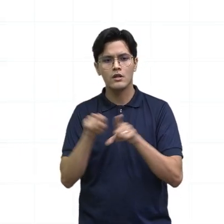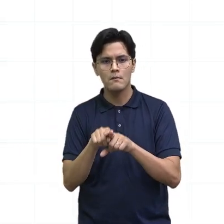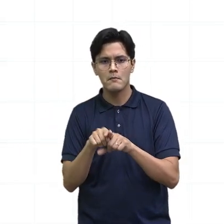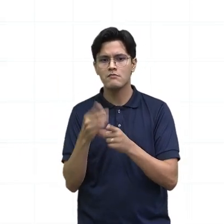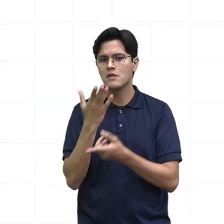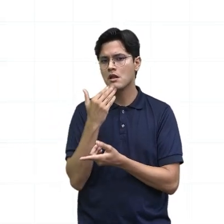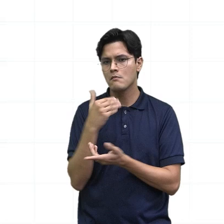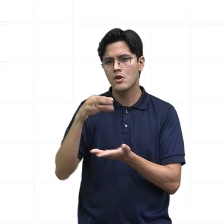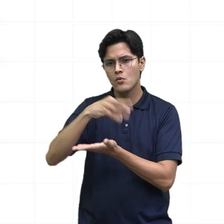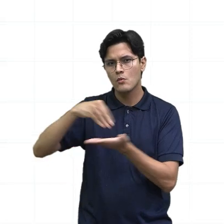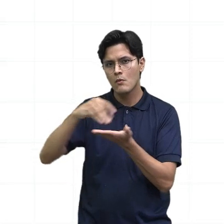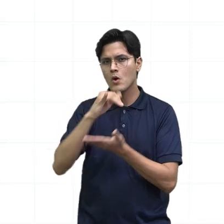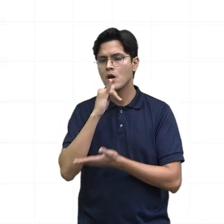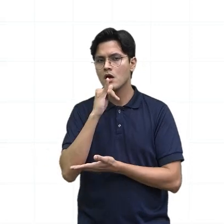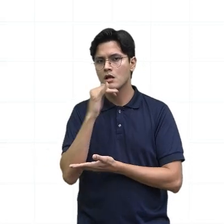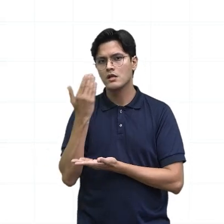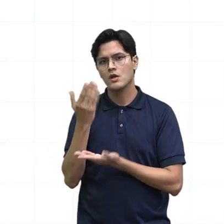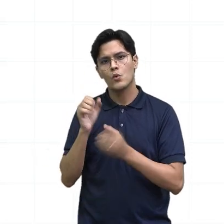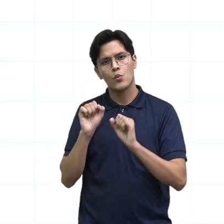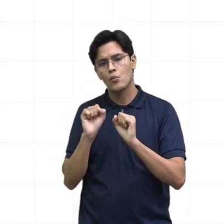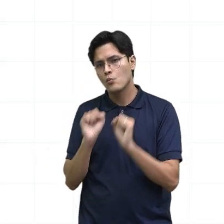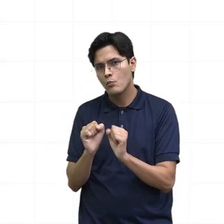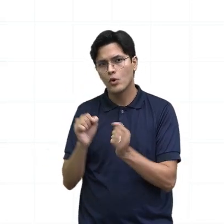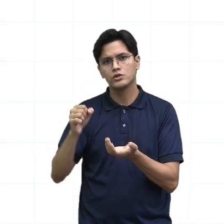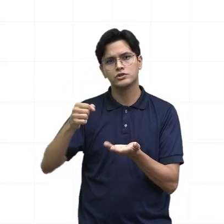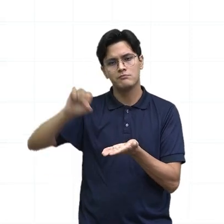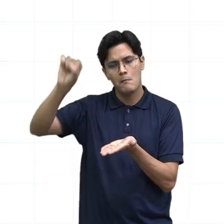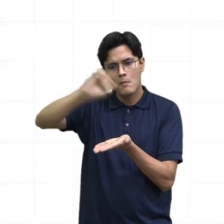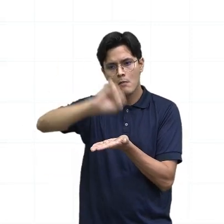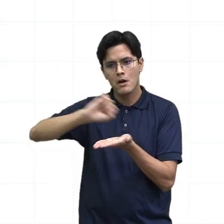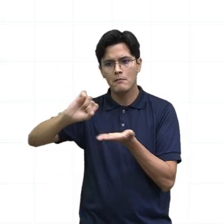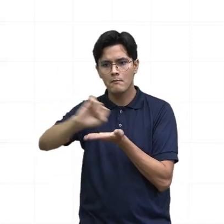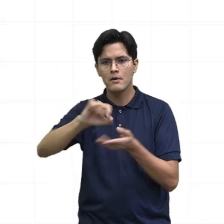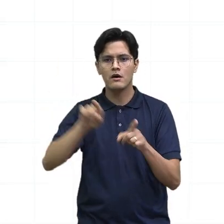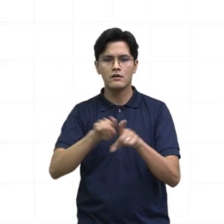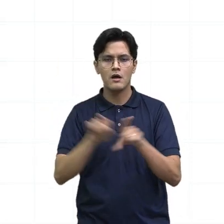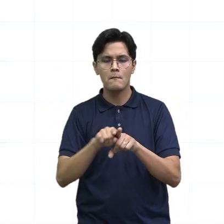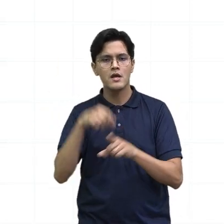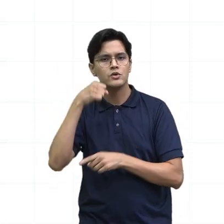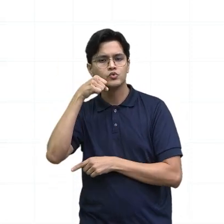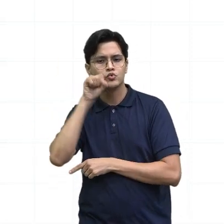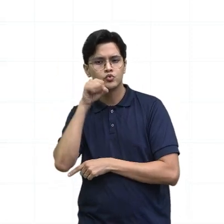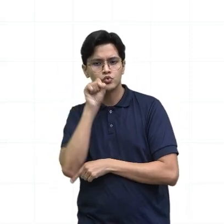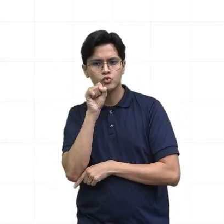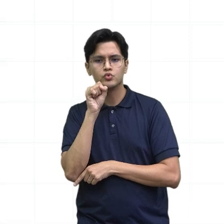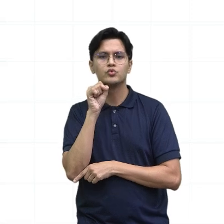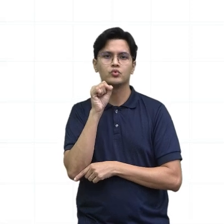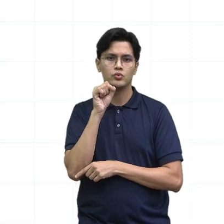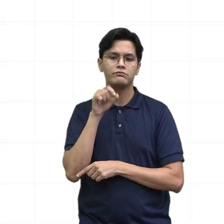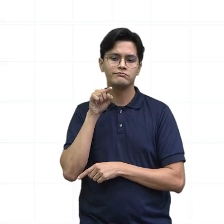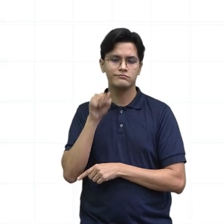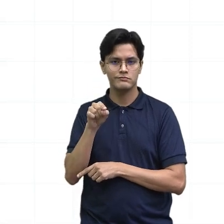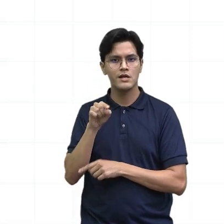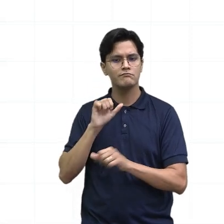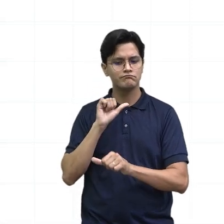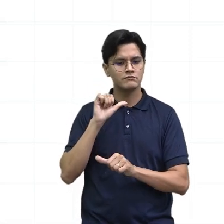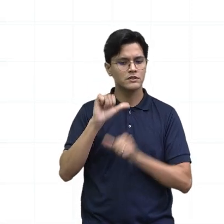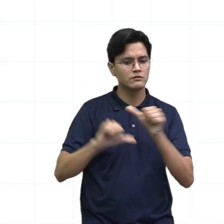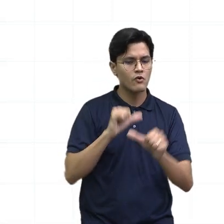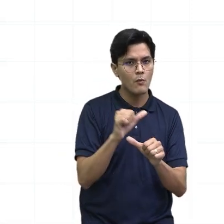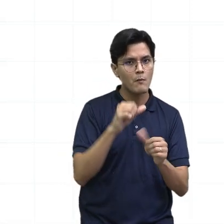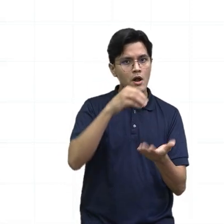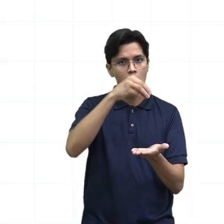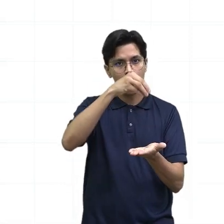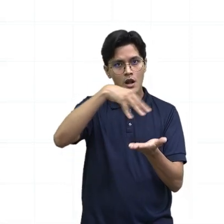né? Pode ser aí os temperos, pode ser aí os sucos que são transformados em pó, tá? Claro, aqueles que